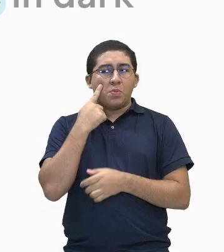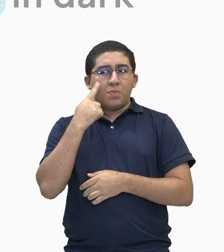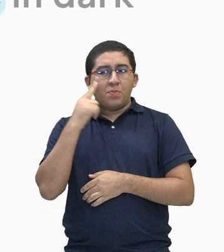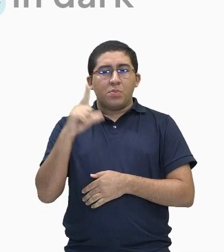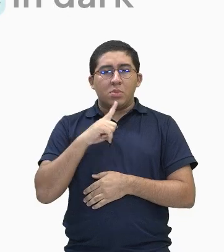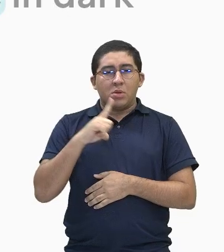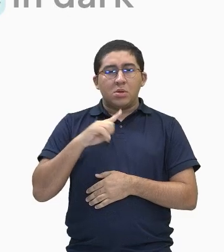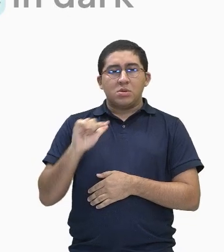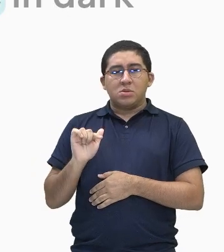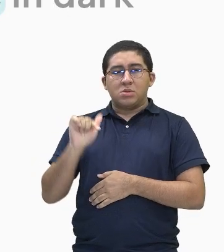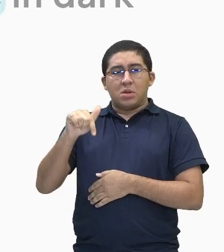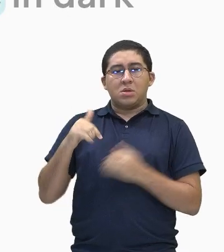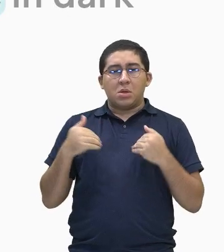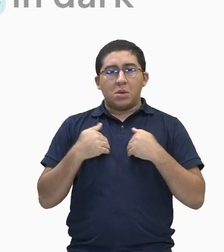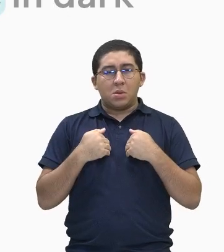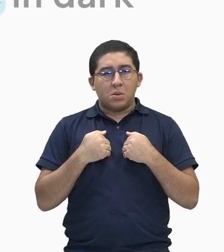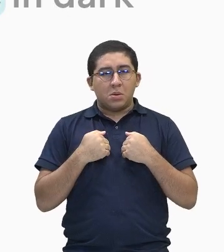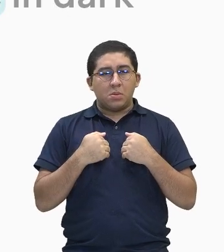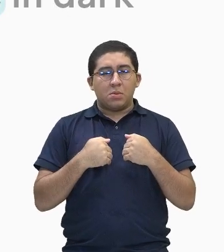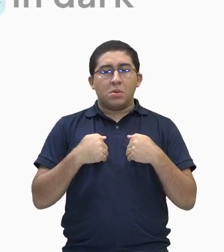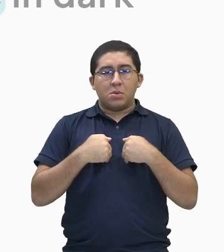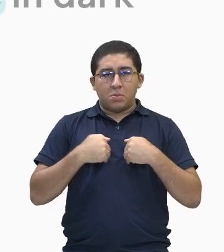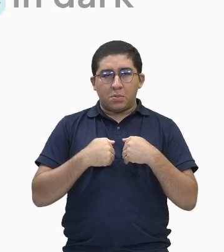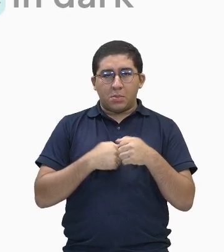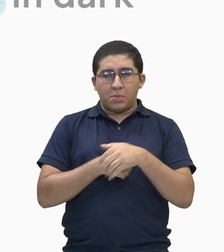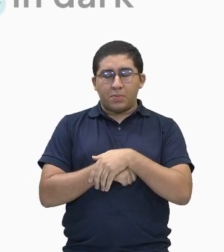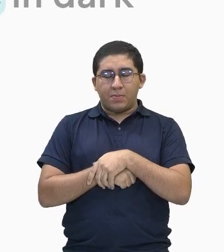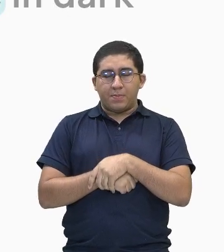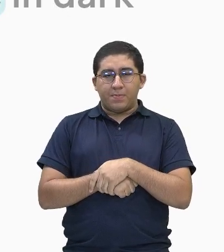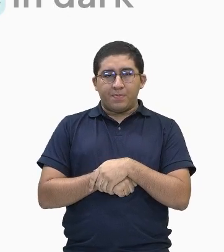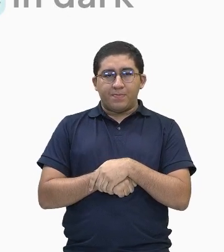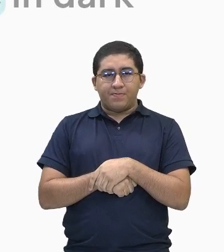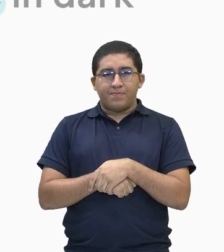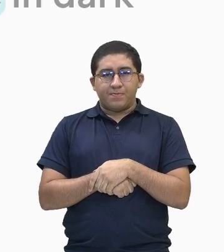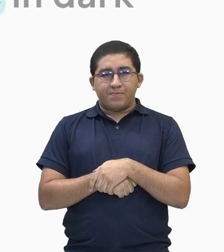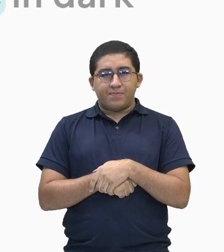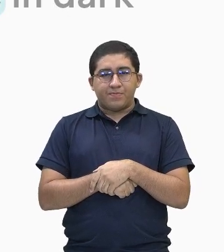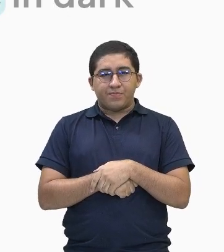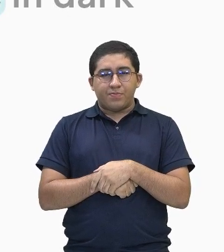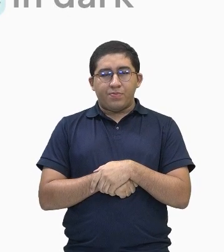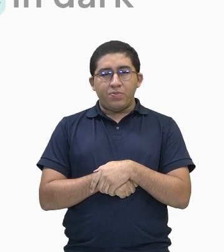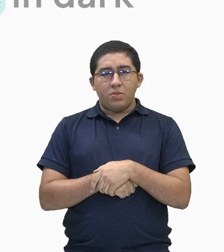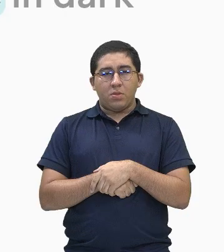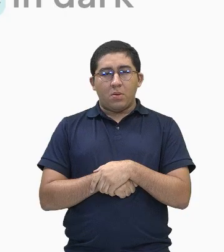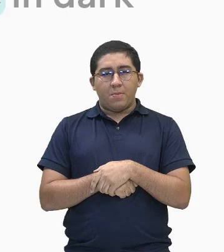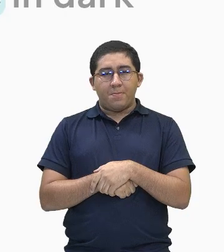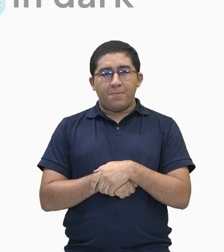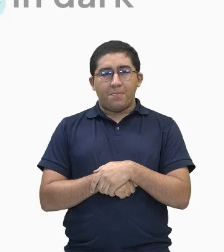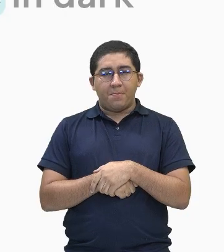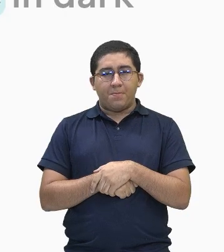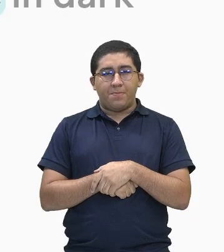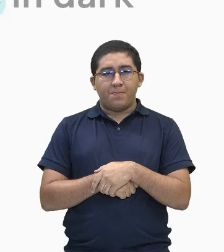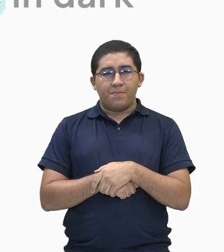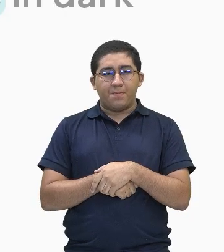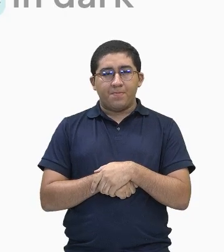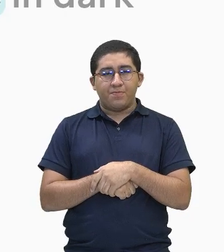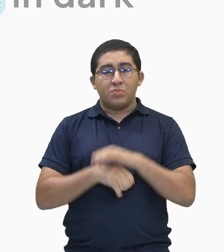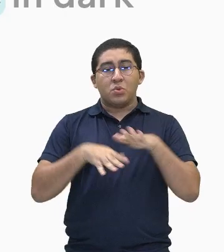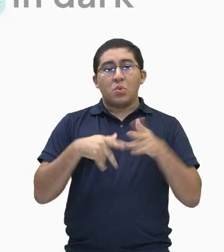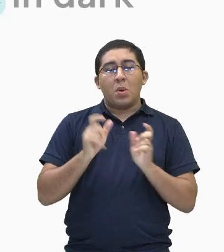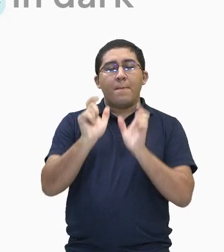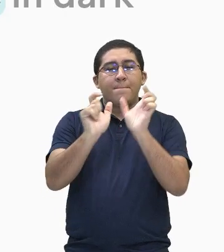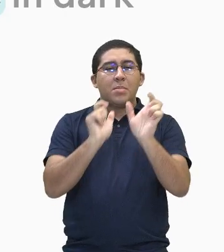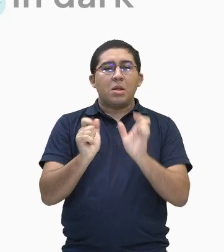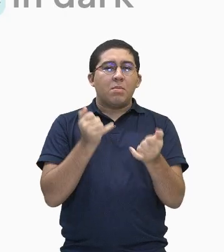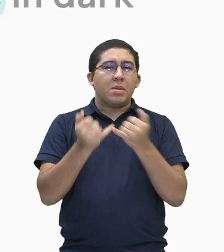7 animals with superpowers. Number 4, electric, eel, the shocker. Quais são as palavras